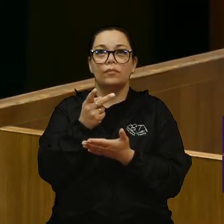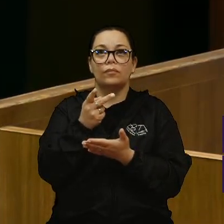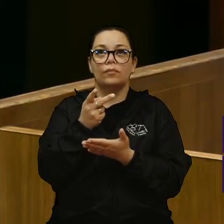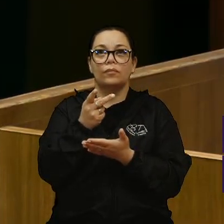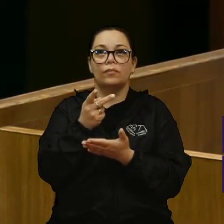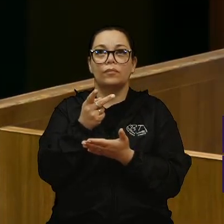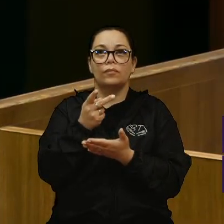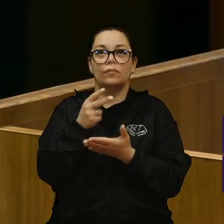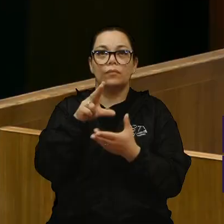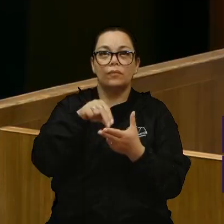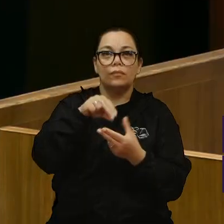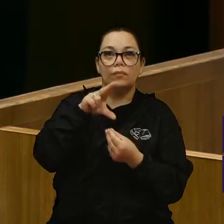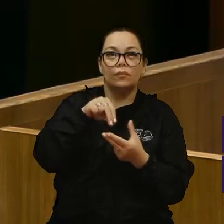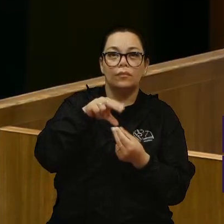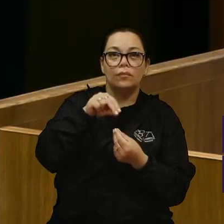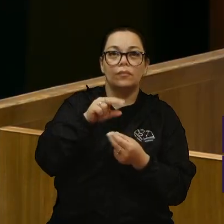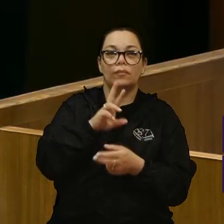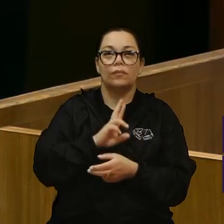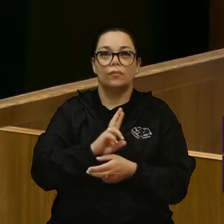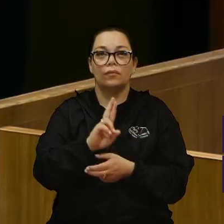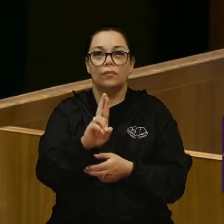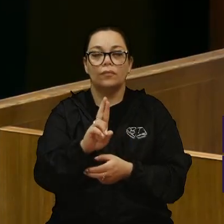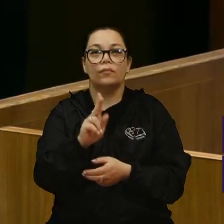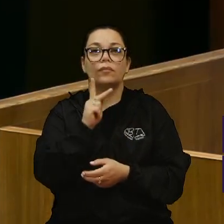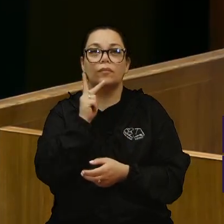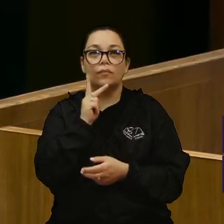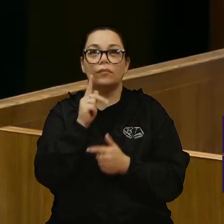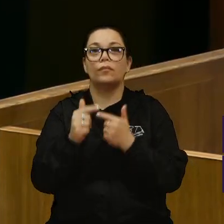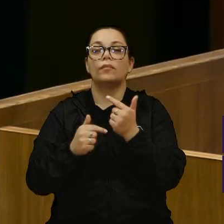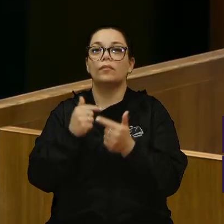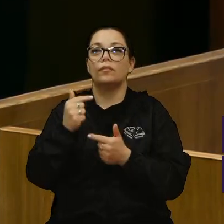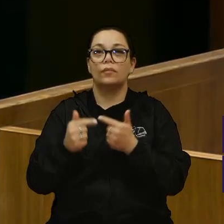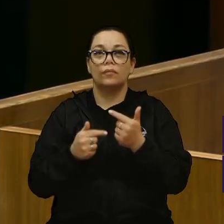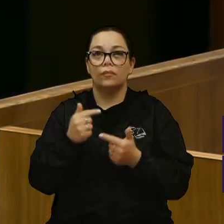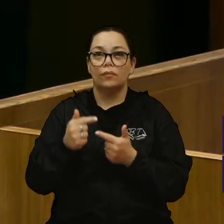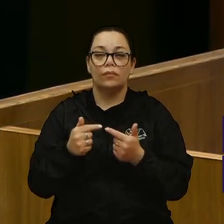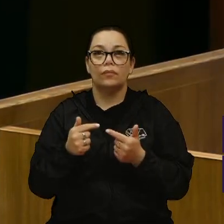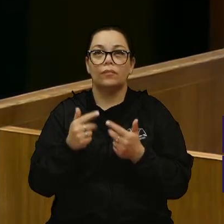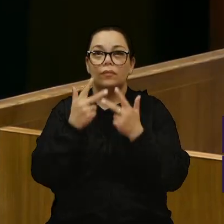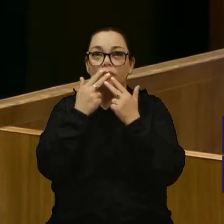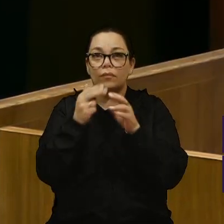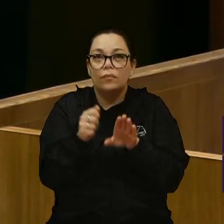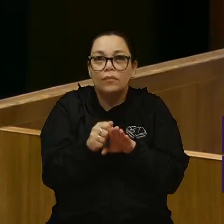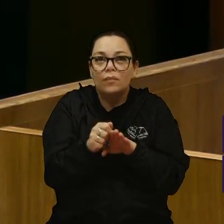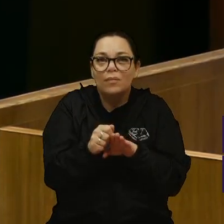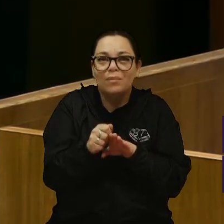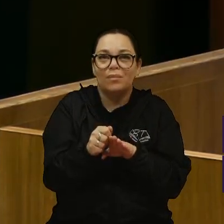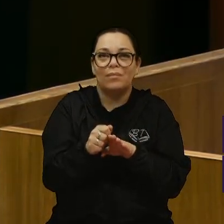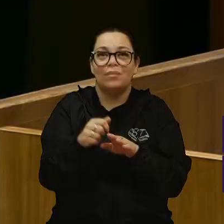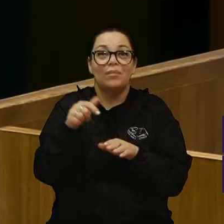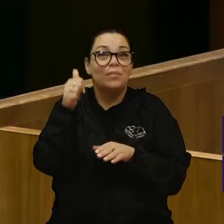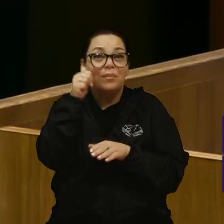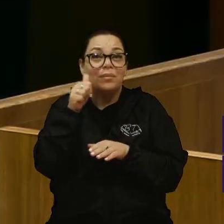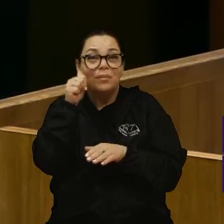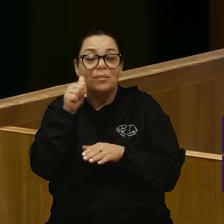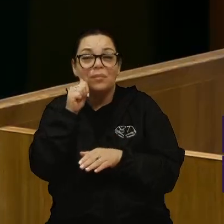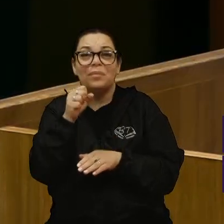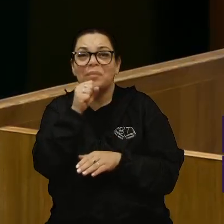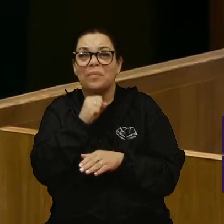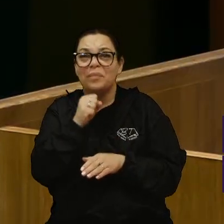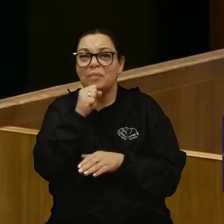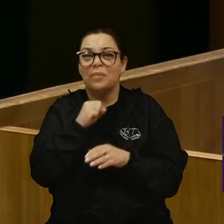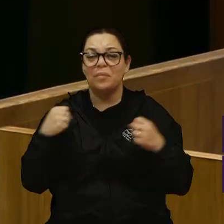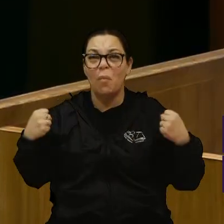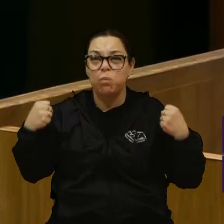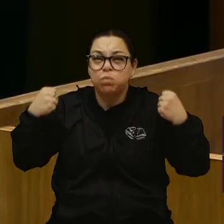é dos catadores e catadoras que nos disseram que o trabalho é que nem sapato apertado, é das mulheres que envelhecem carregando o